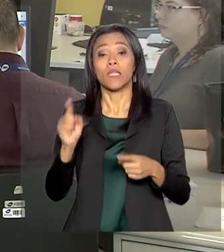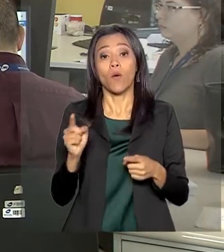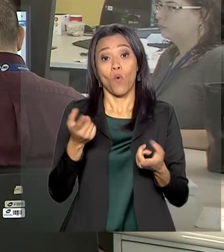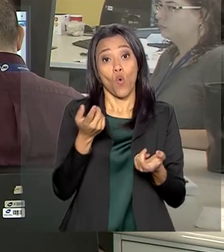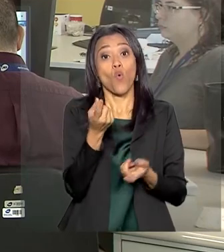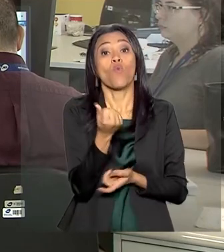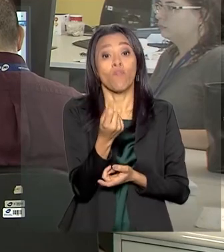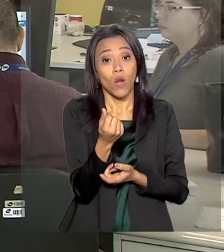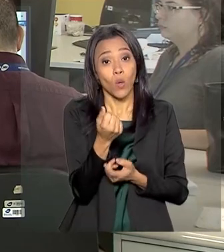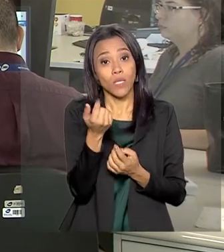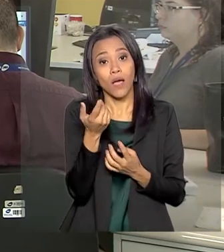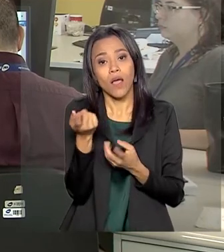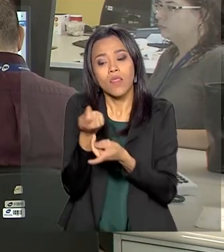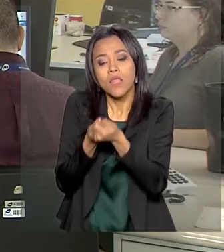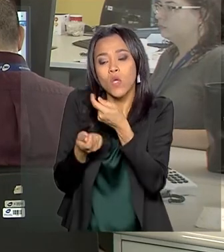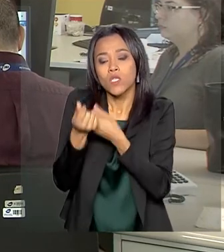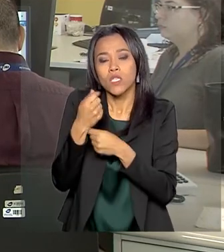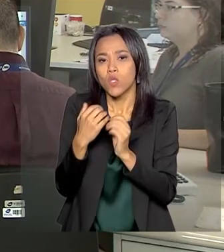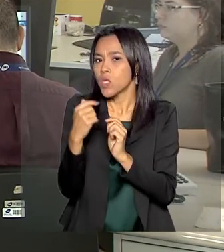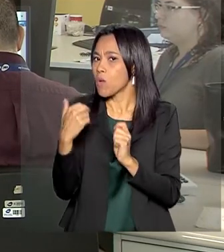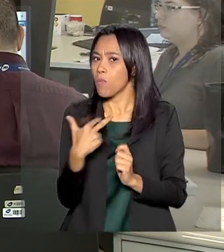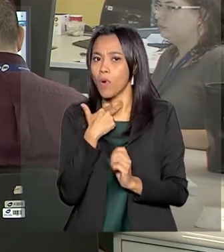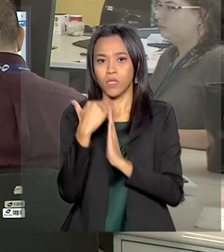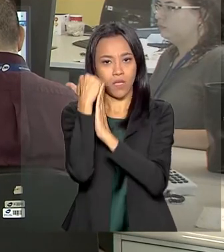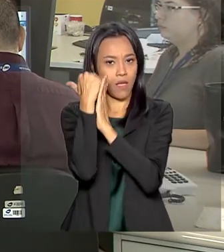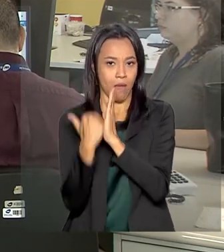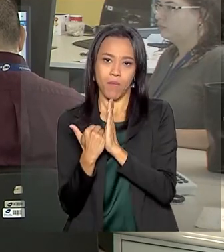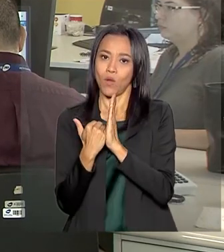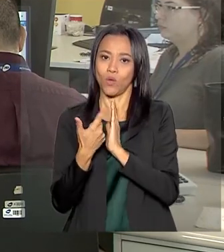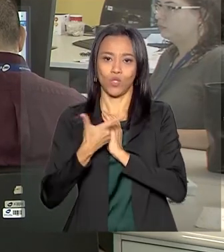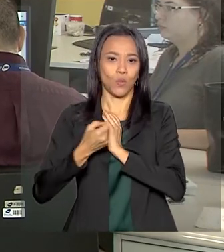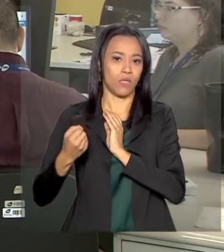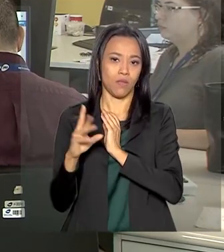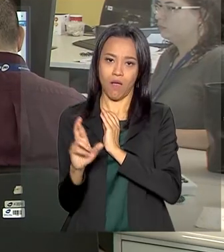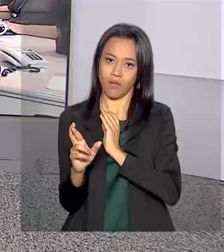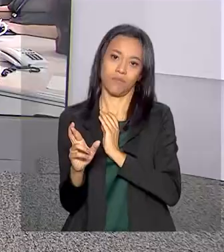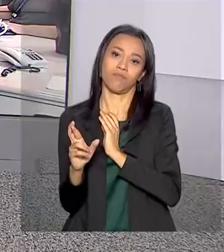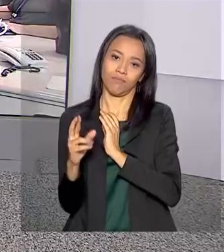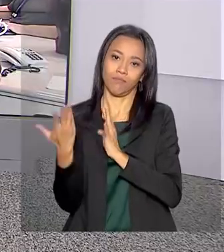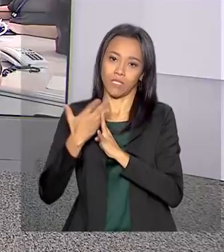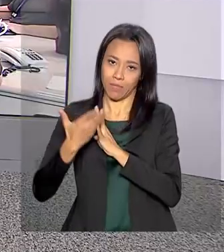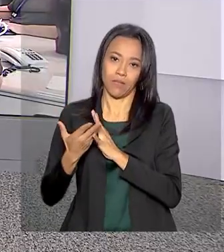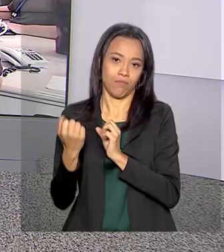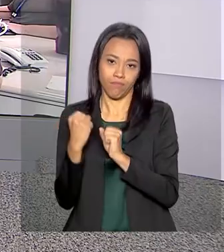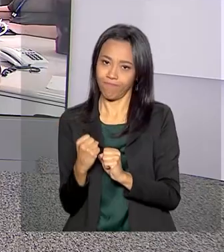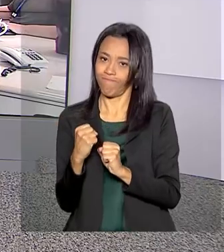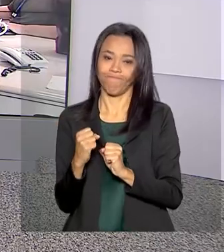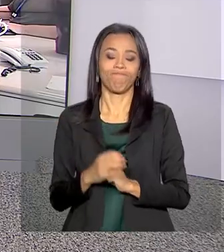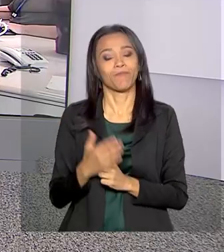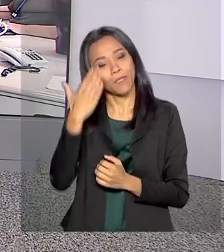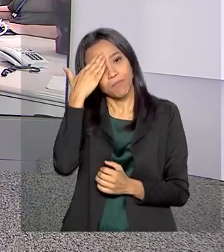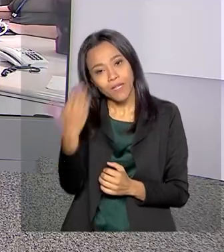renegociação não pode ser inferior a R 200. Voltamos com você, Carla. Obrigada pela sua participação, Priscila.